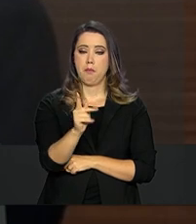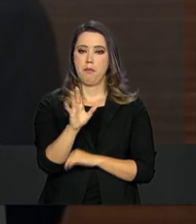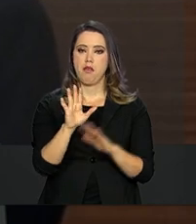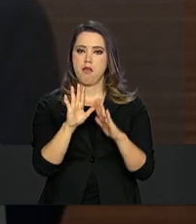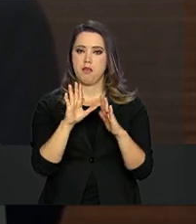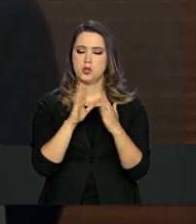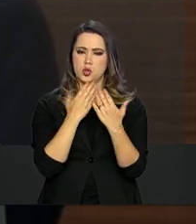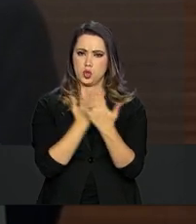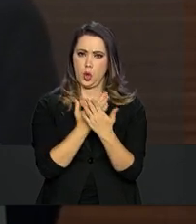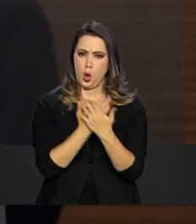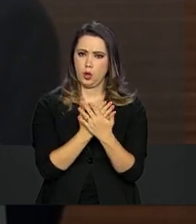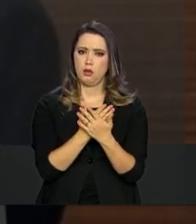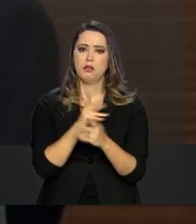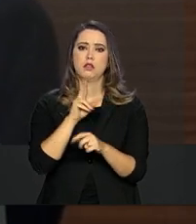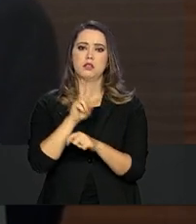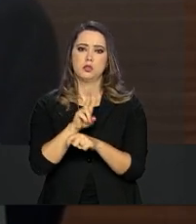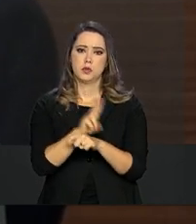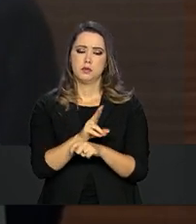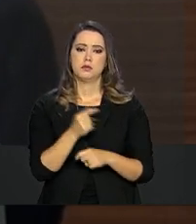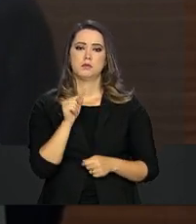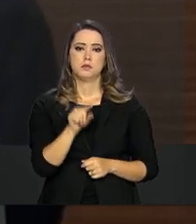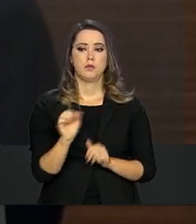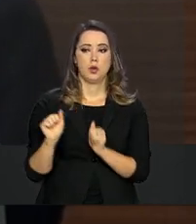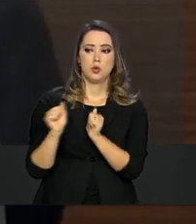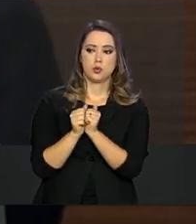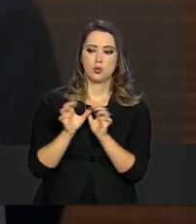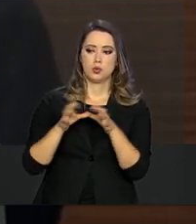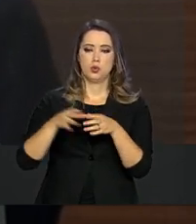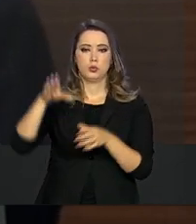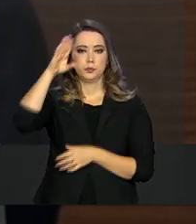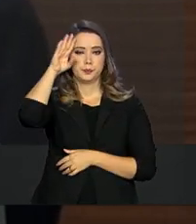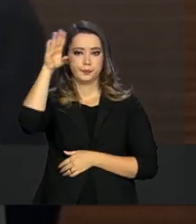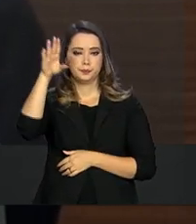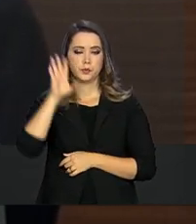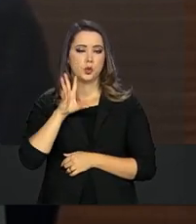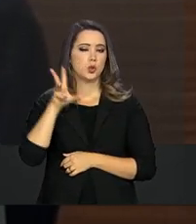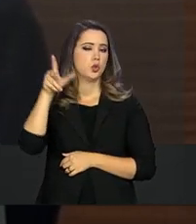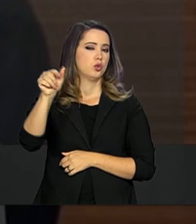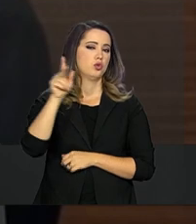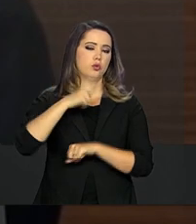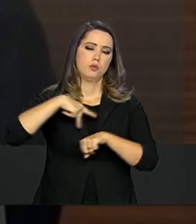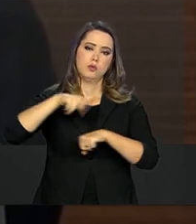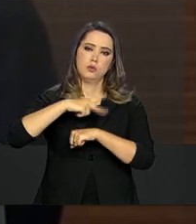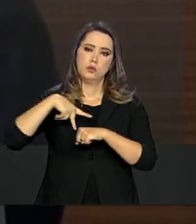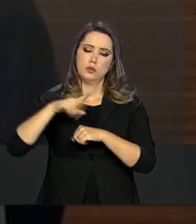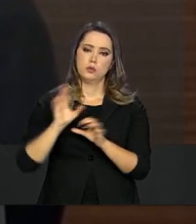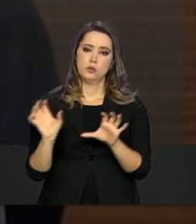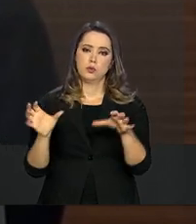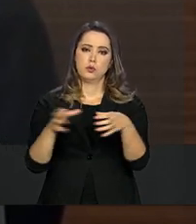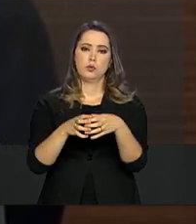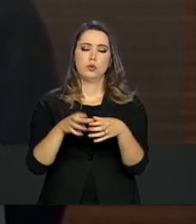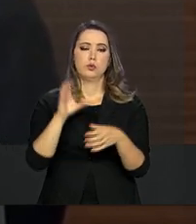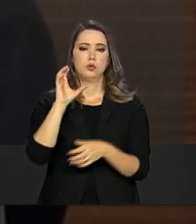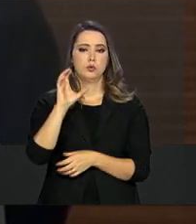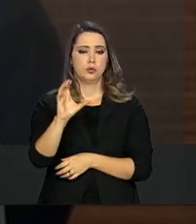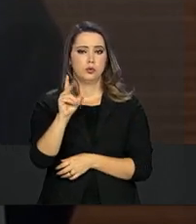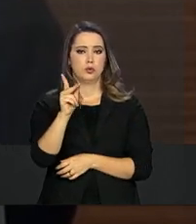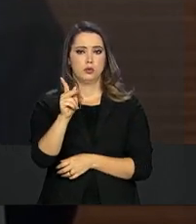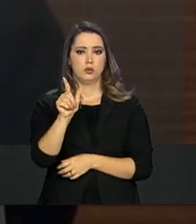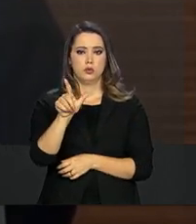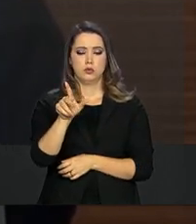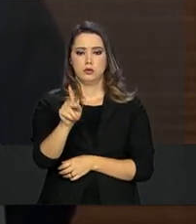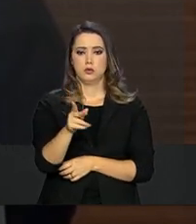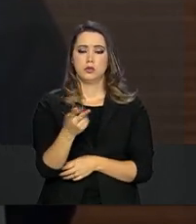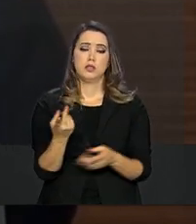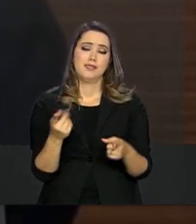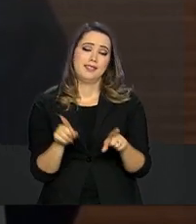exercício militar com militares nas forças armadas que todos os países da comunidade e também não